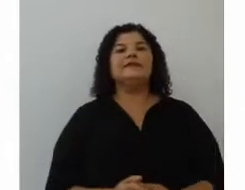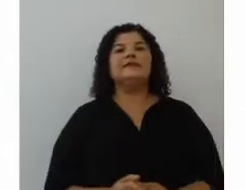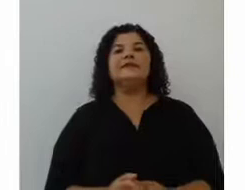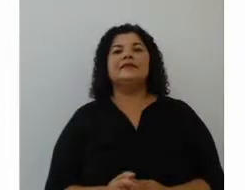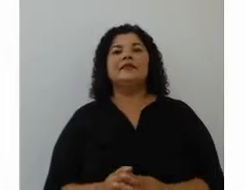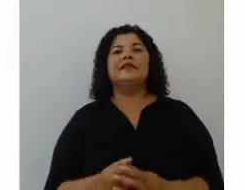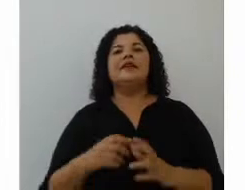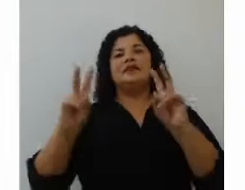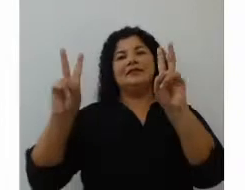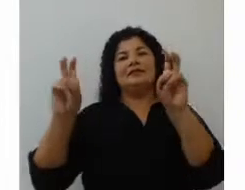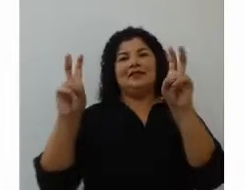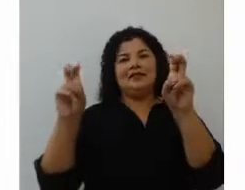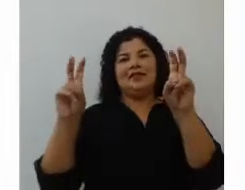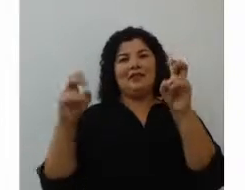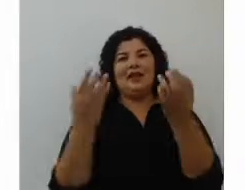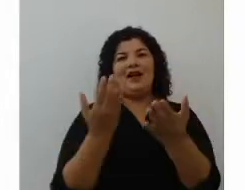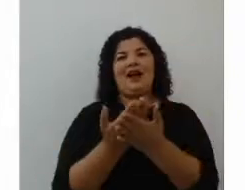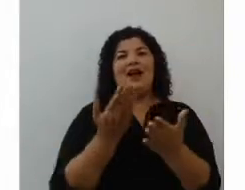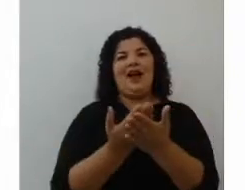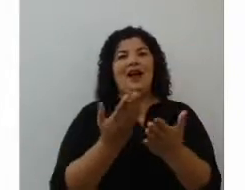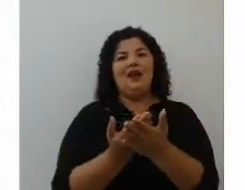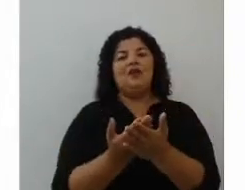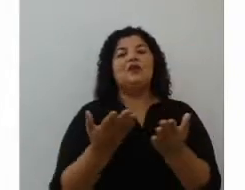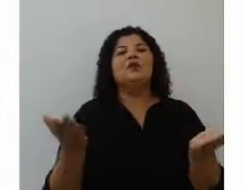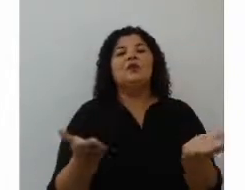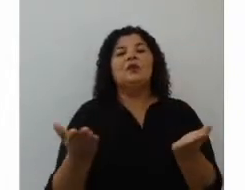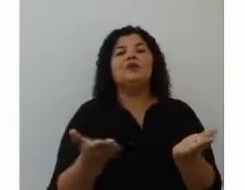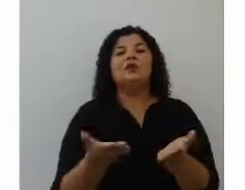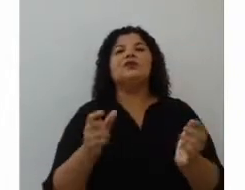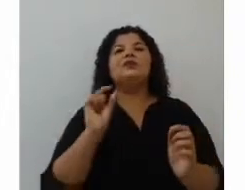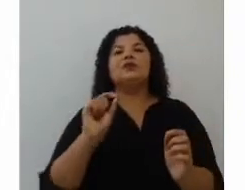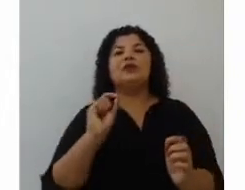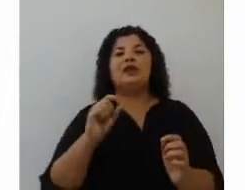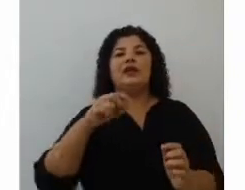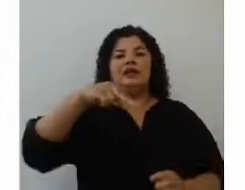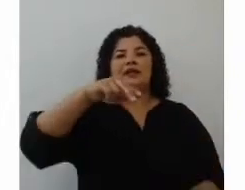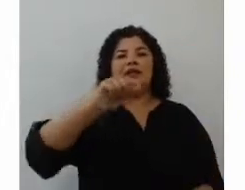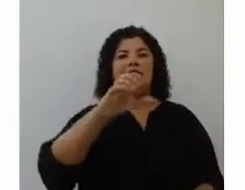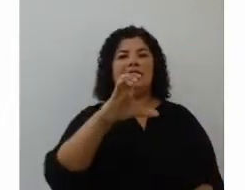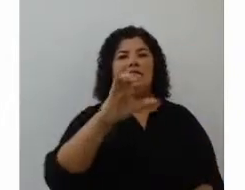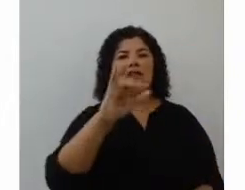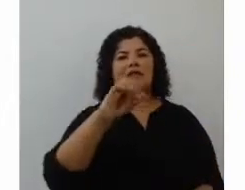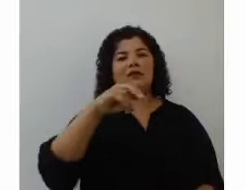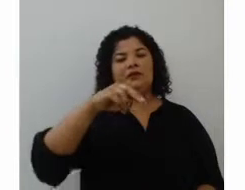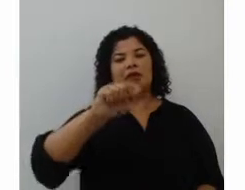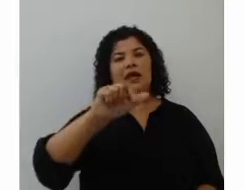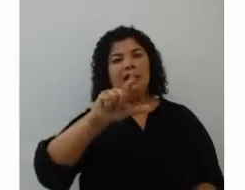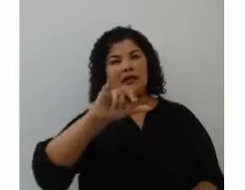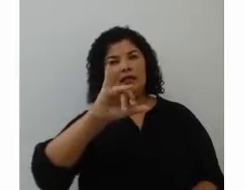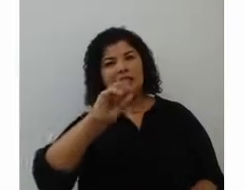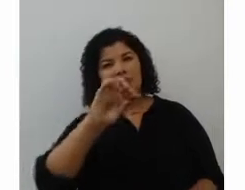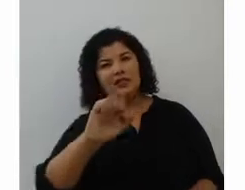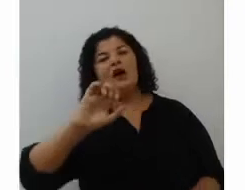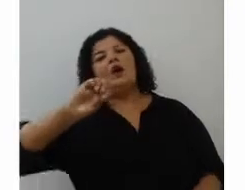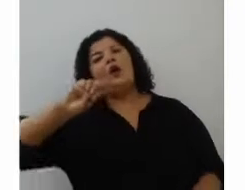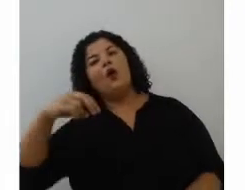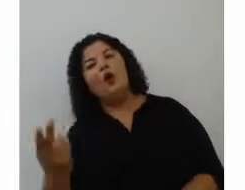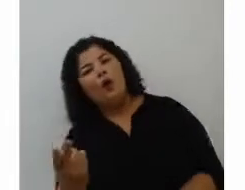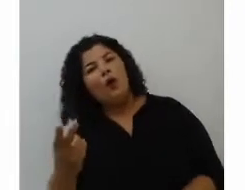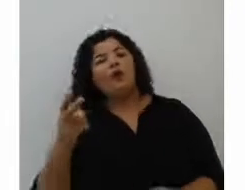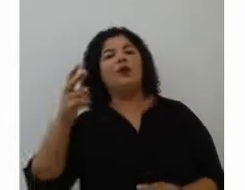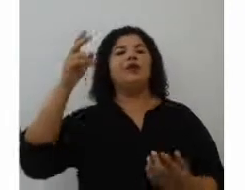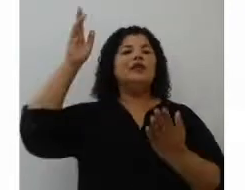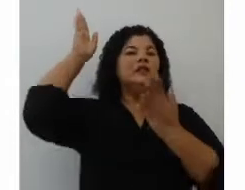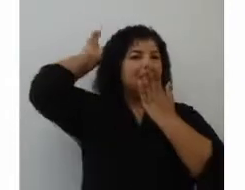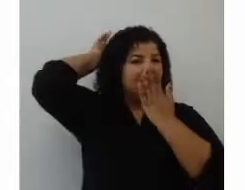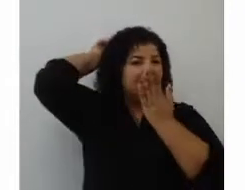É o tema da nossa aula de hoje, a geração da nossa aula de hoje. Nacionalista ou indianista, como o próprio nome diz, ó, valorizando a pátria e